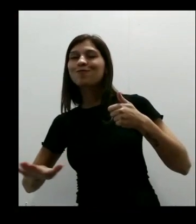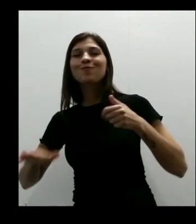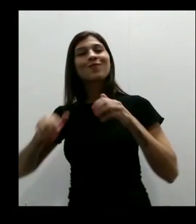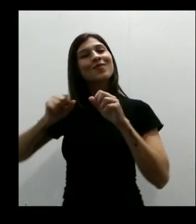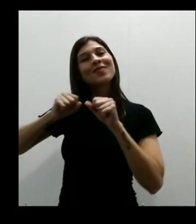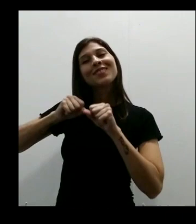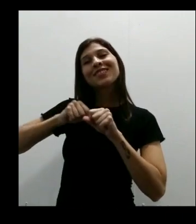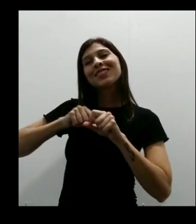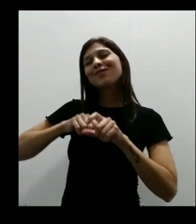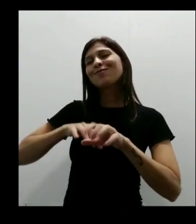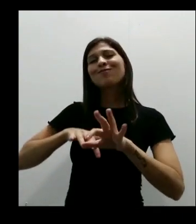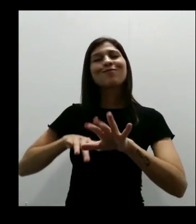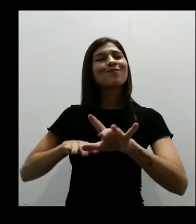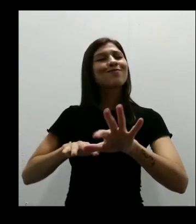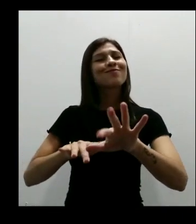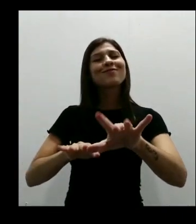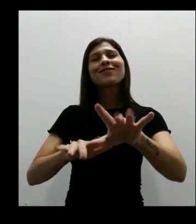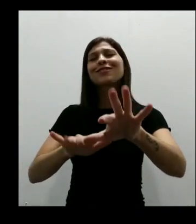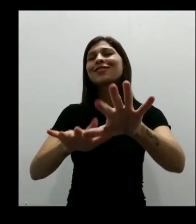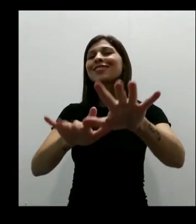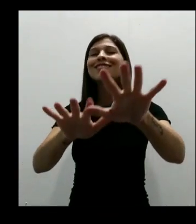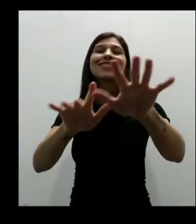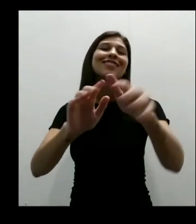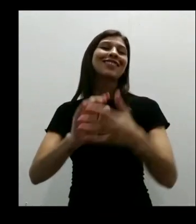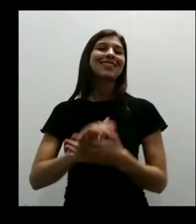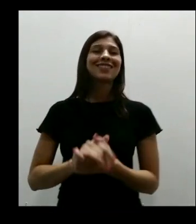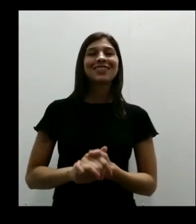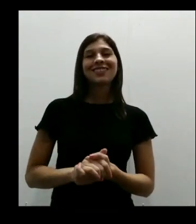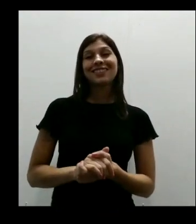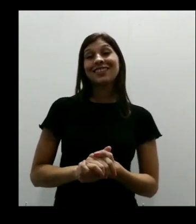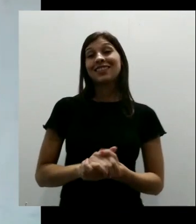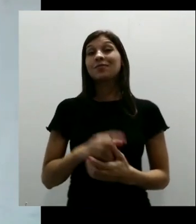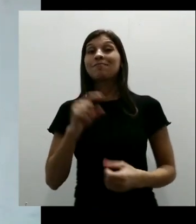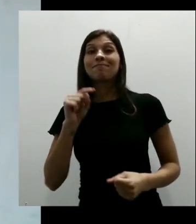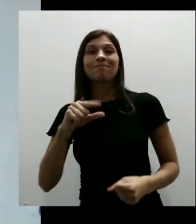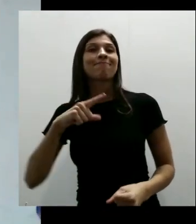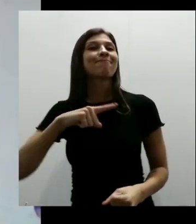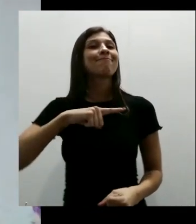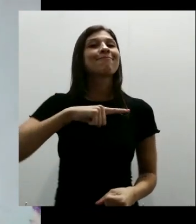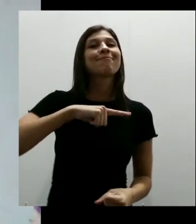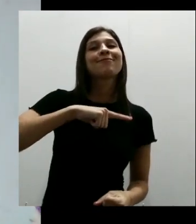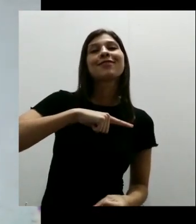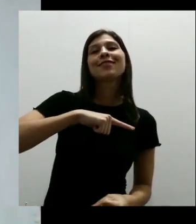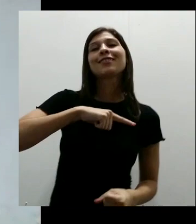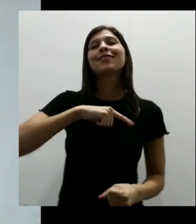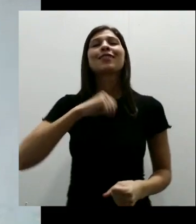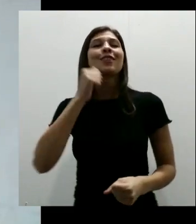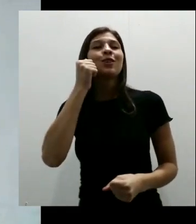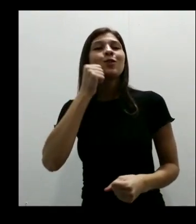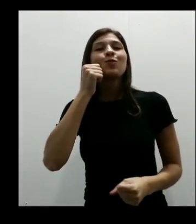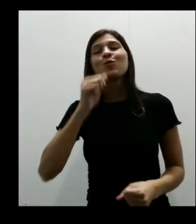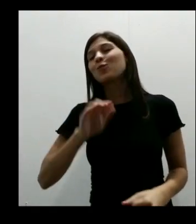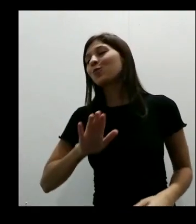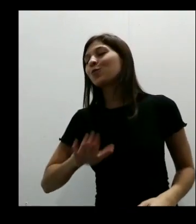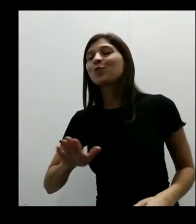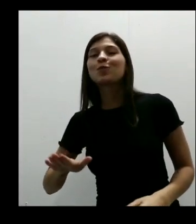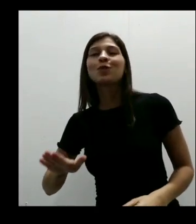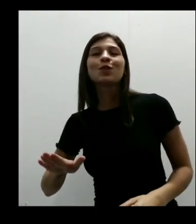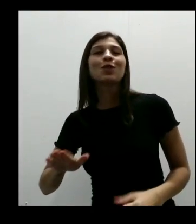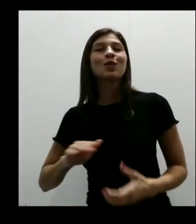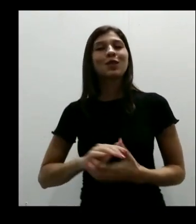o dia inteiro. Aqui tem princesas que voam no circo,